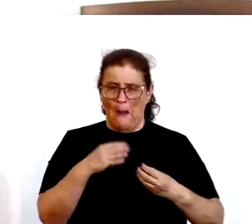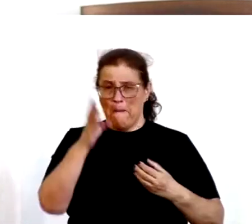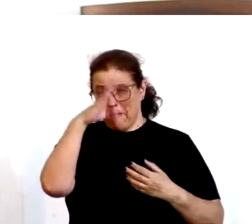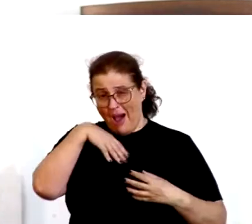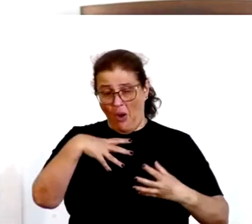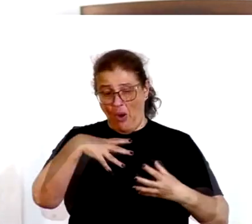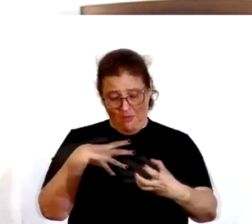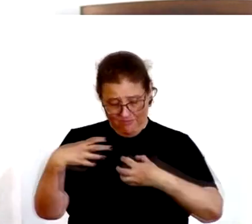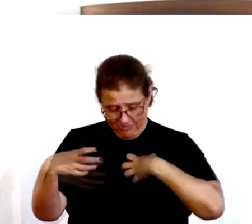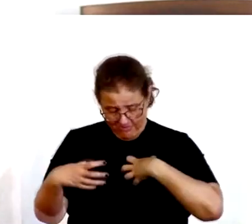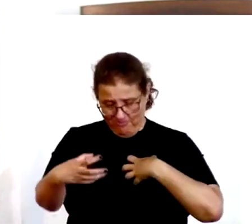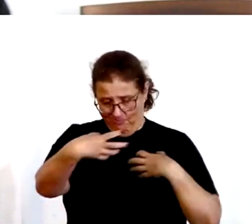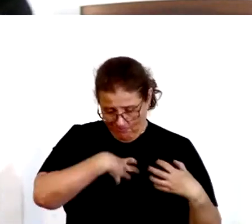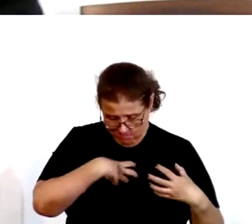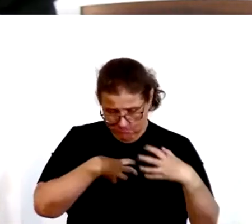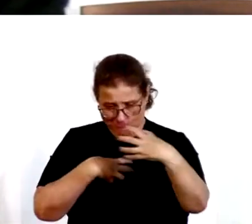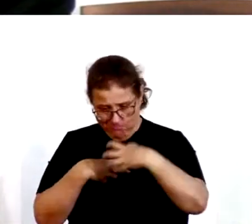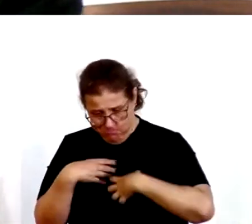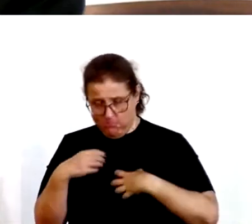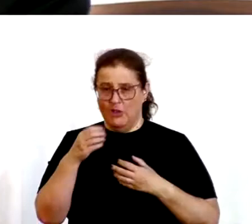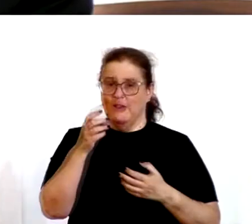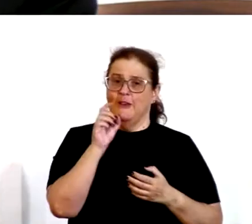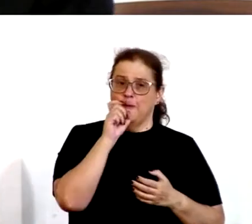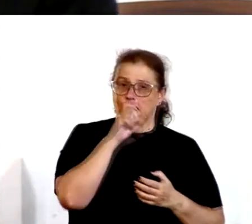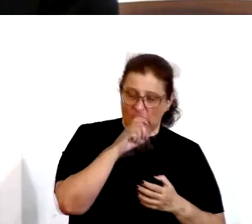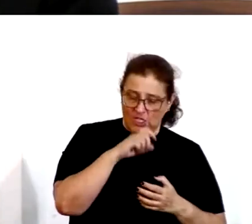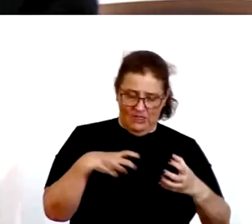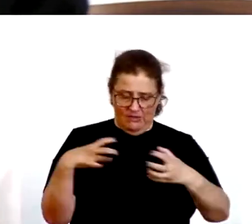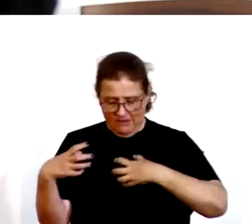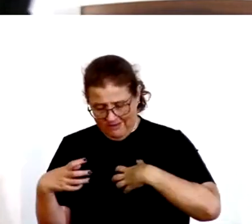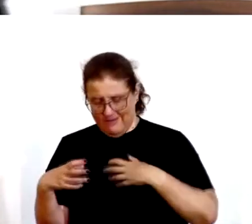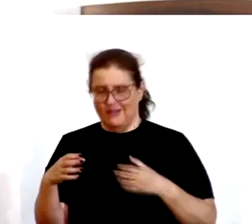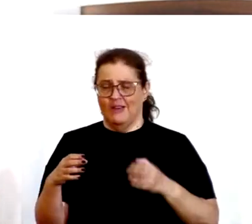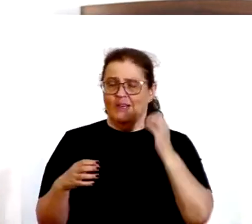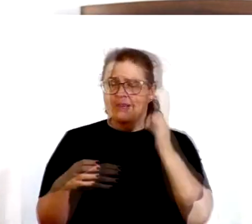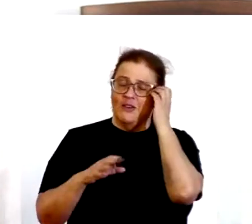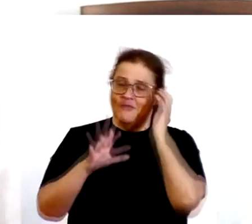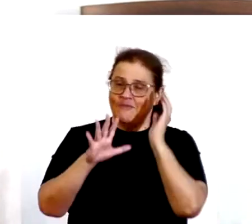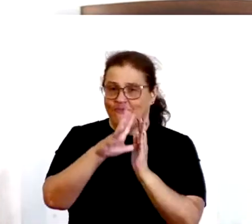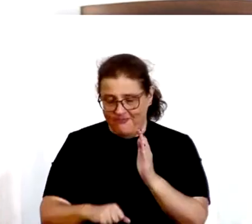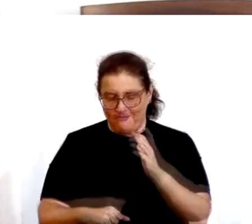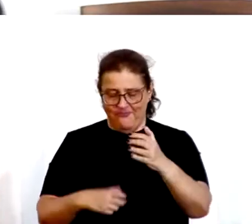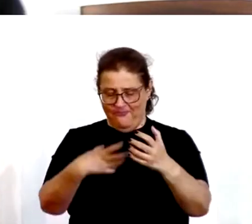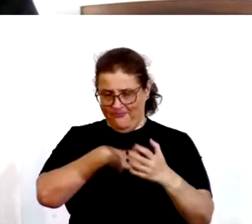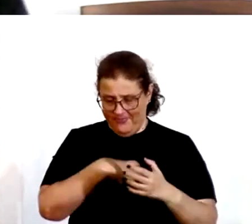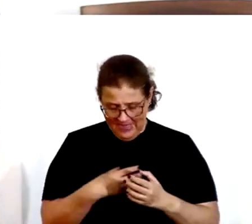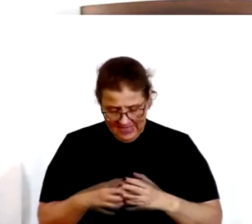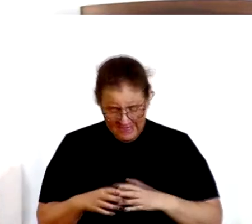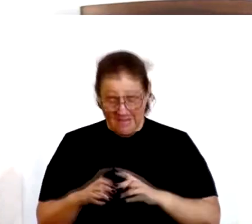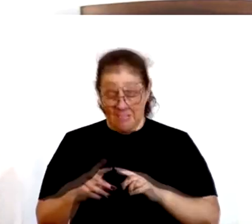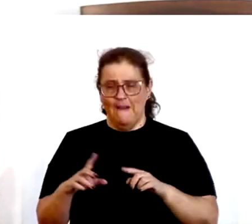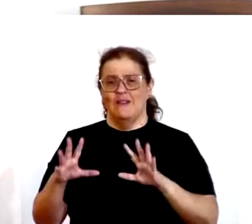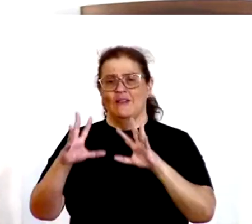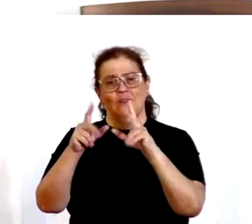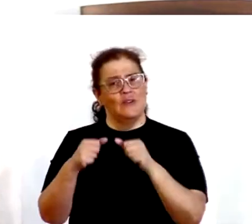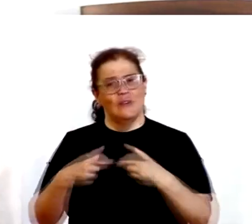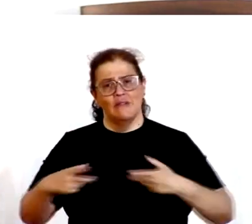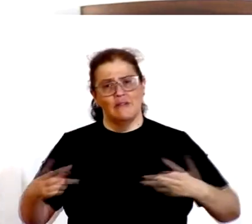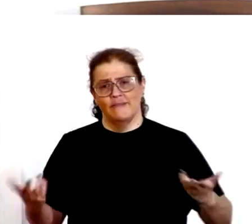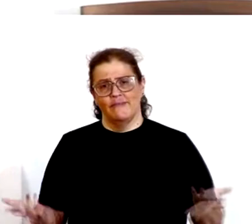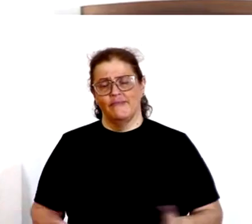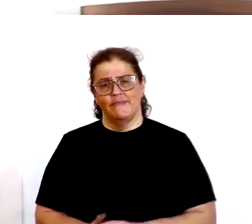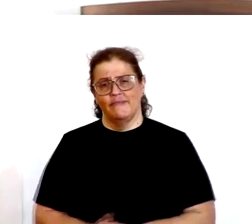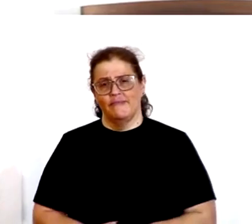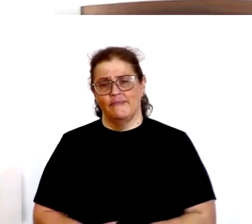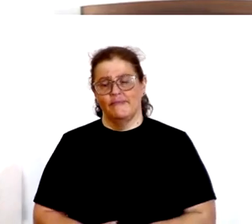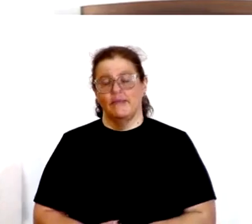3, falar do fruto da luz e das obras das trevas, e falar que nós agora